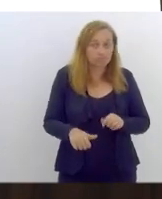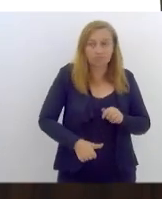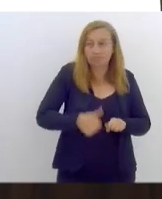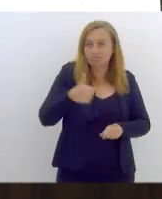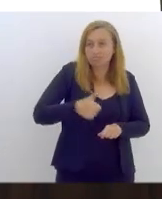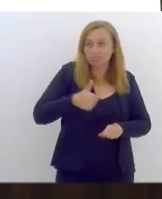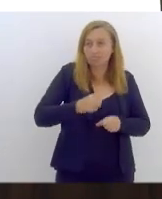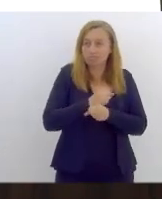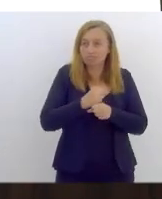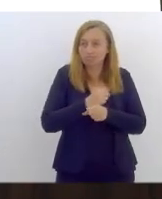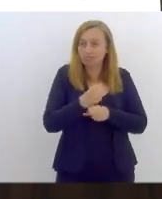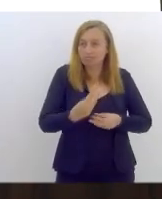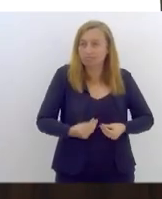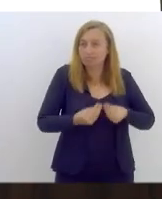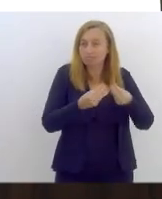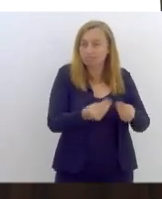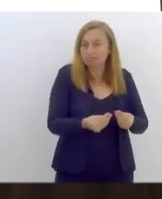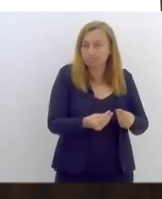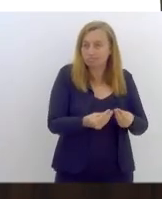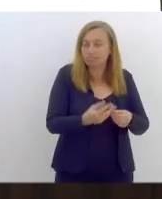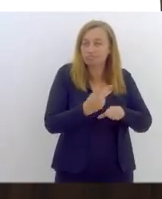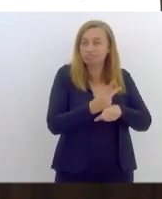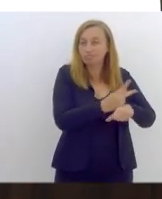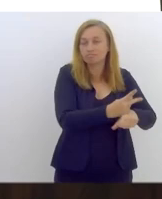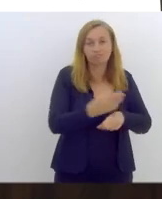ano que a gente fosse entregar o prêmio